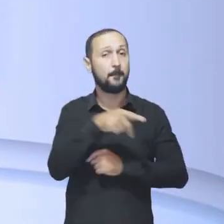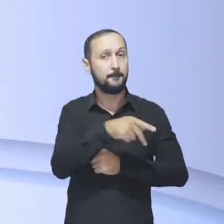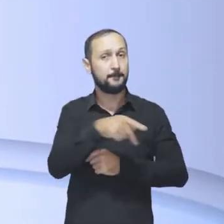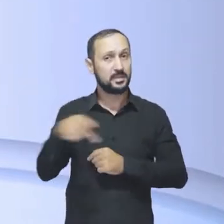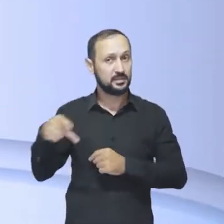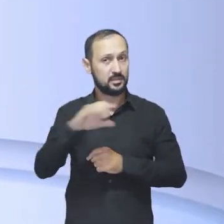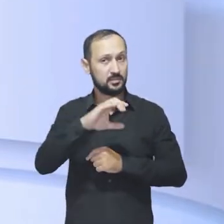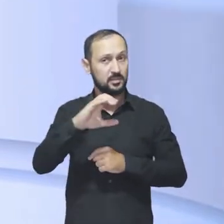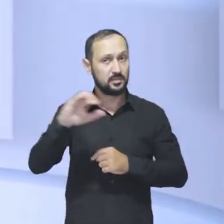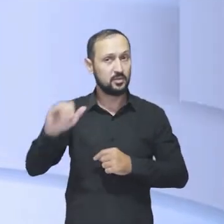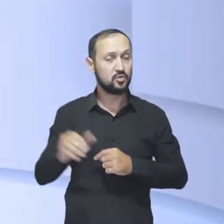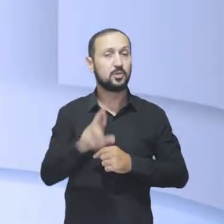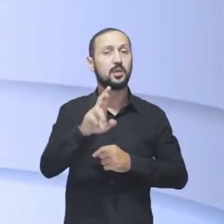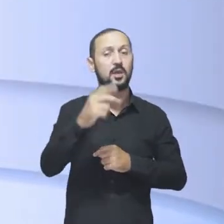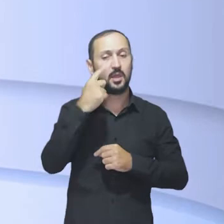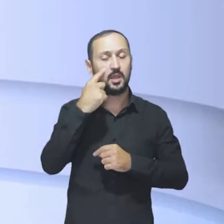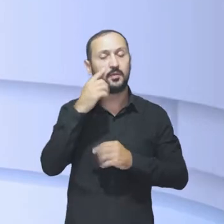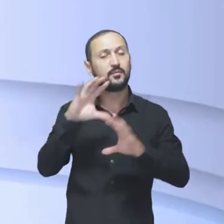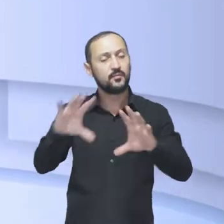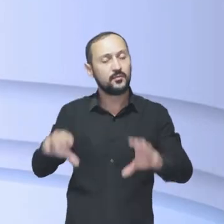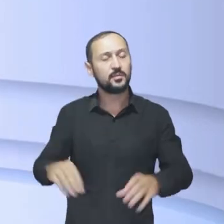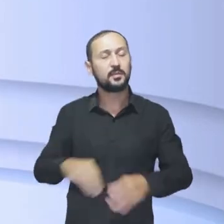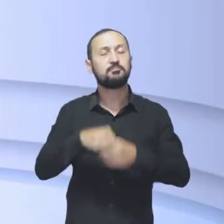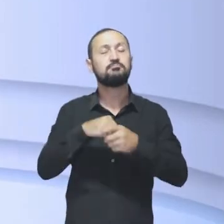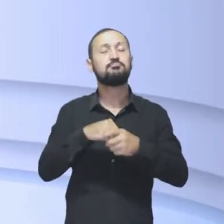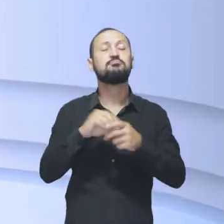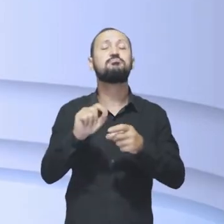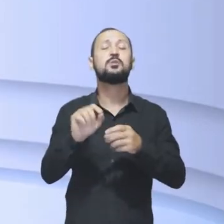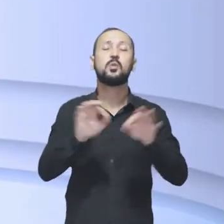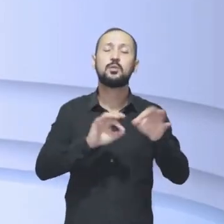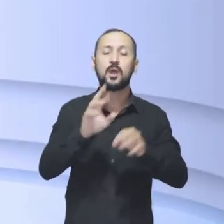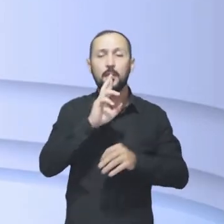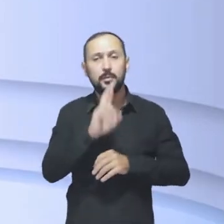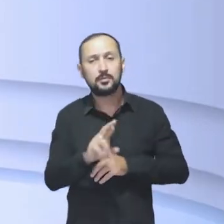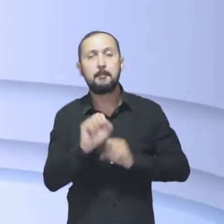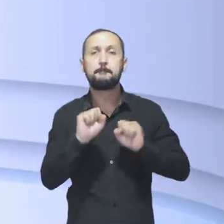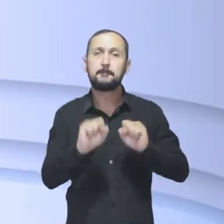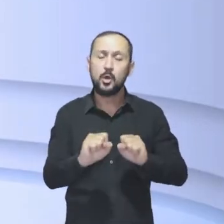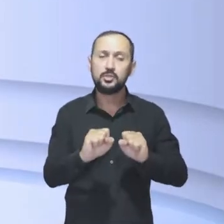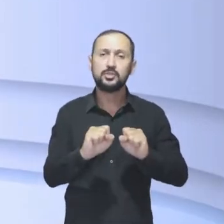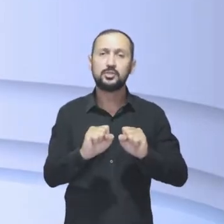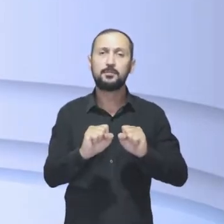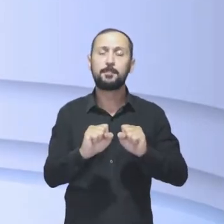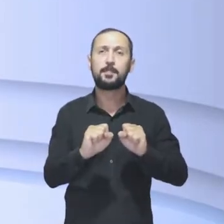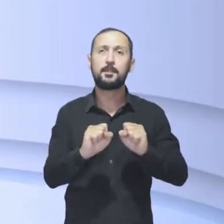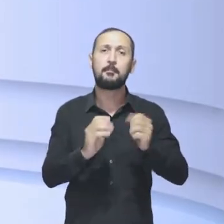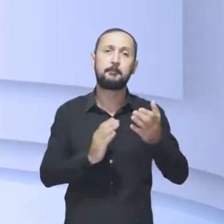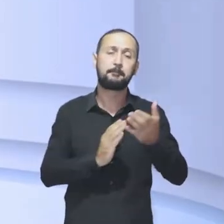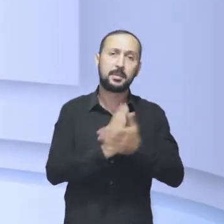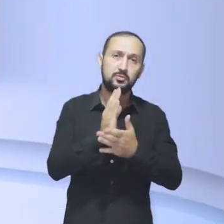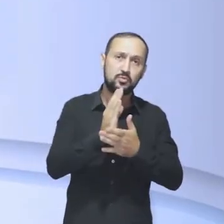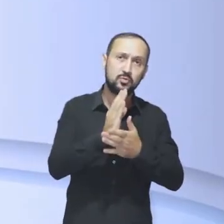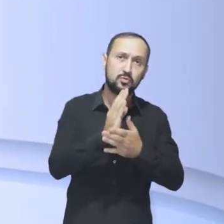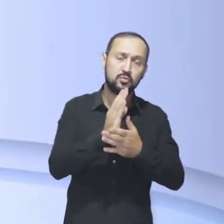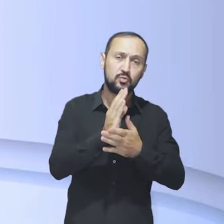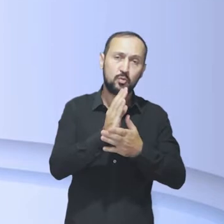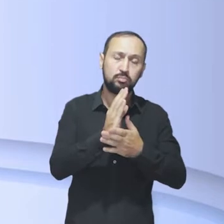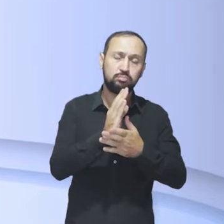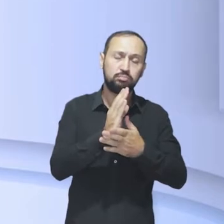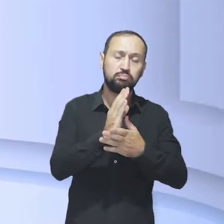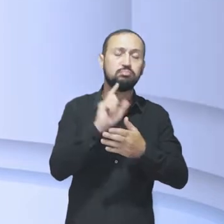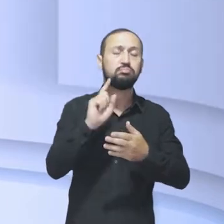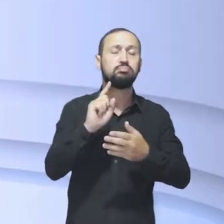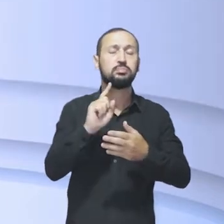unanimidade pela rejeição, por inconstitucionalidade, por algum vício de iniciativa, por exemplo, ou a votação pode se